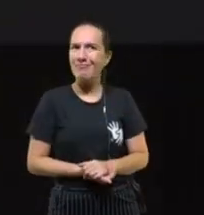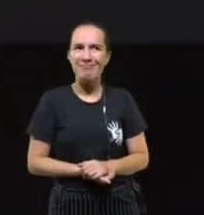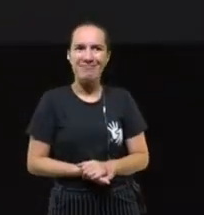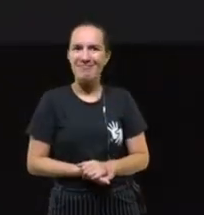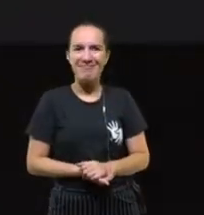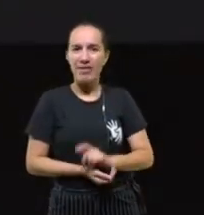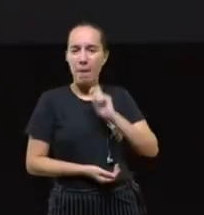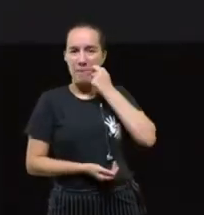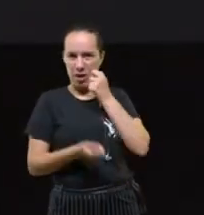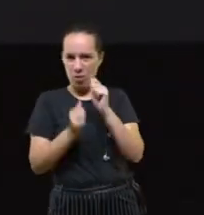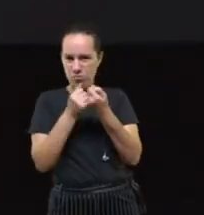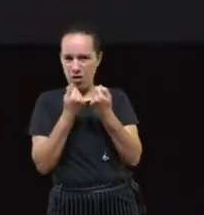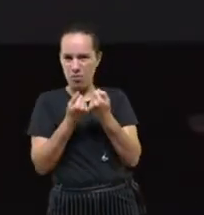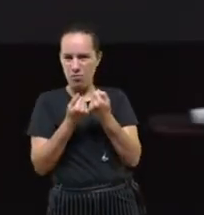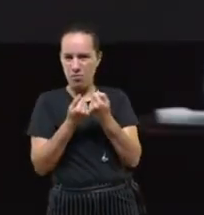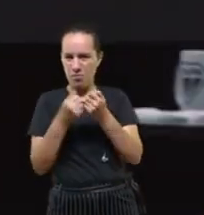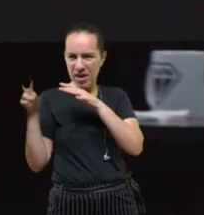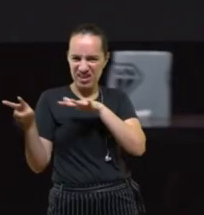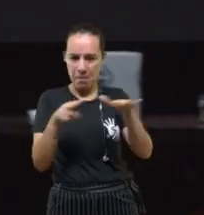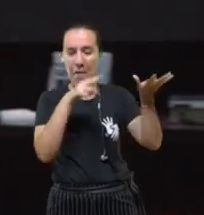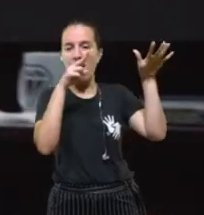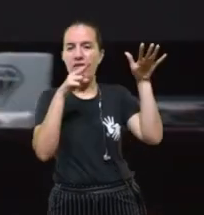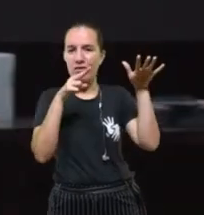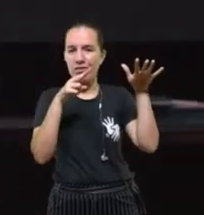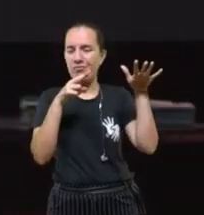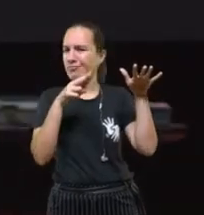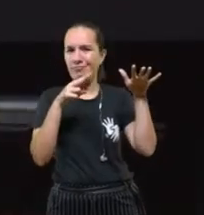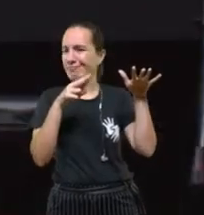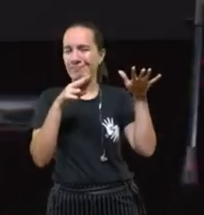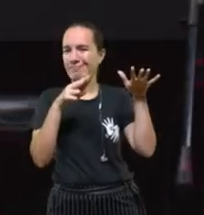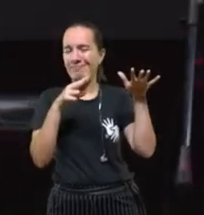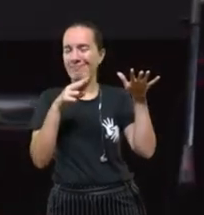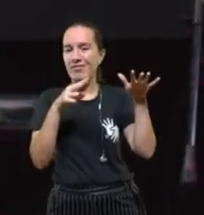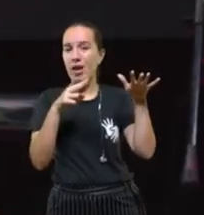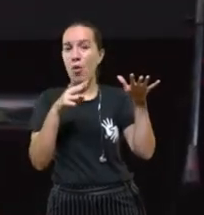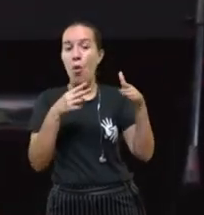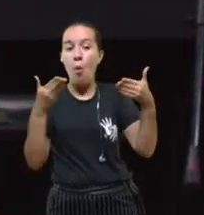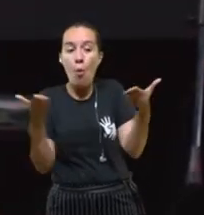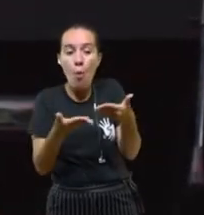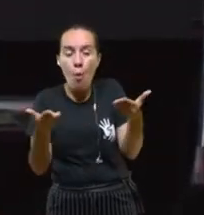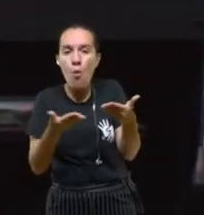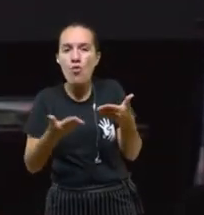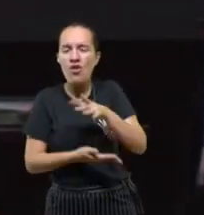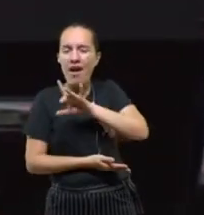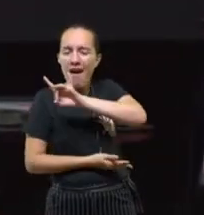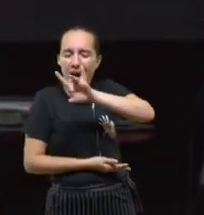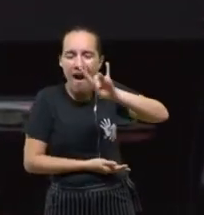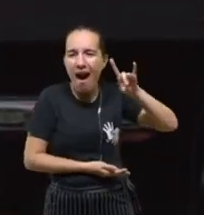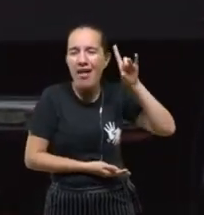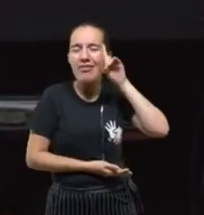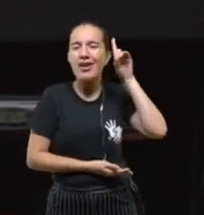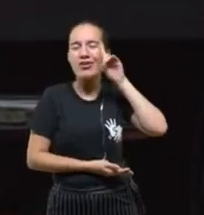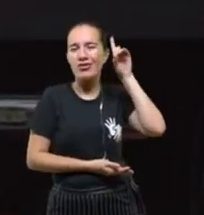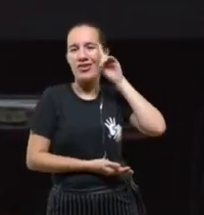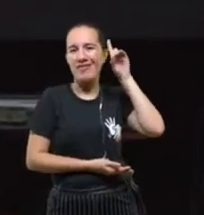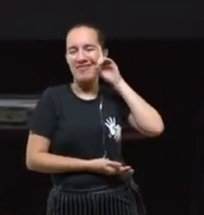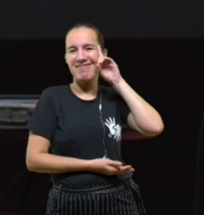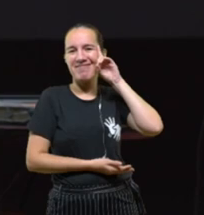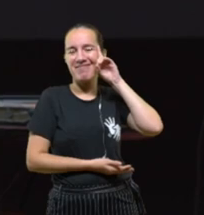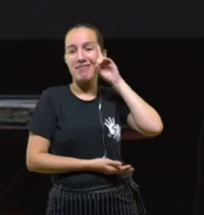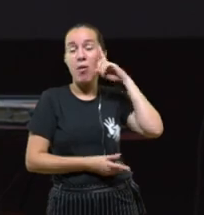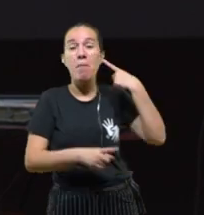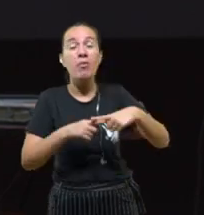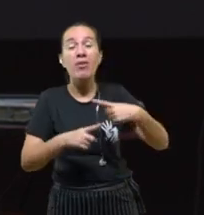cada dia. Por quê? Ele deseja ouvir sua voz todo